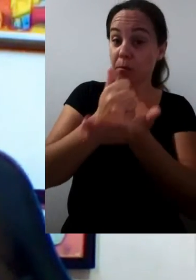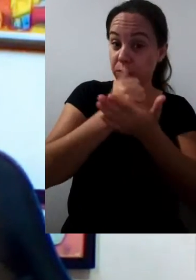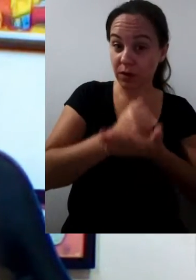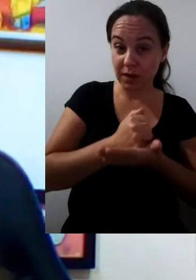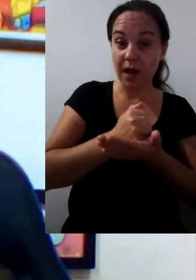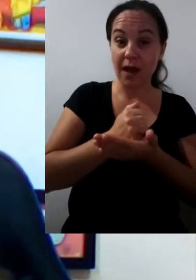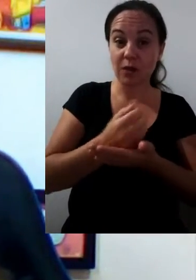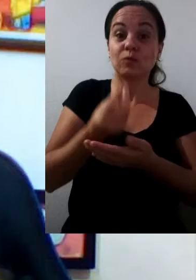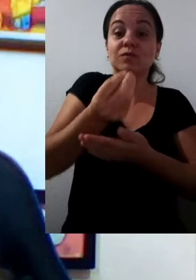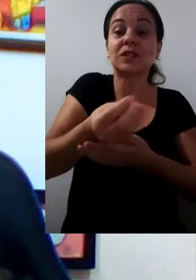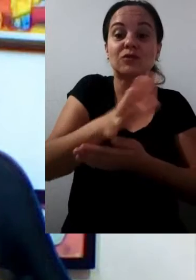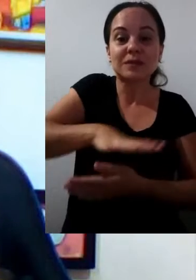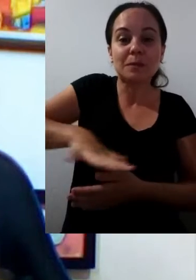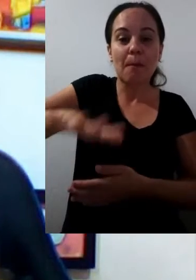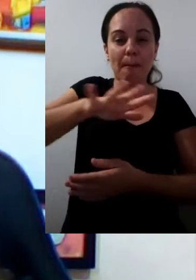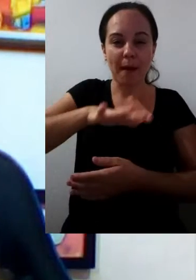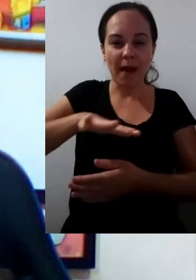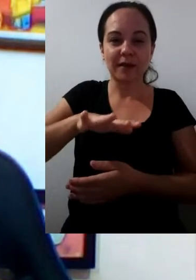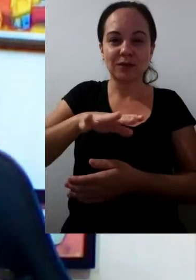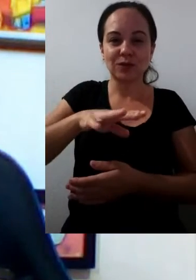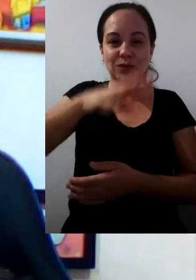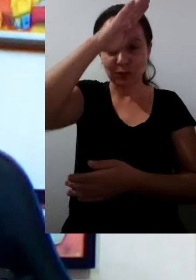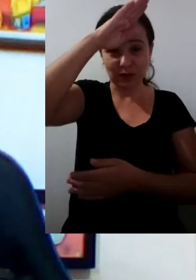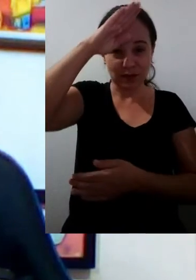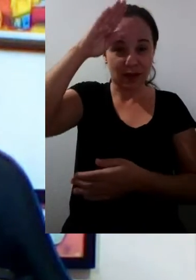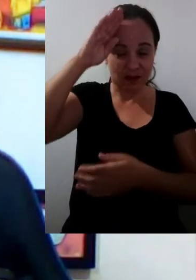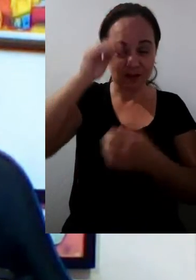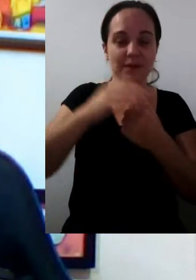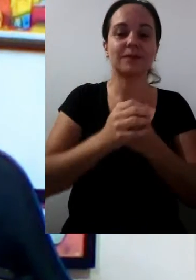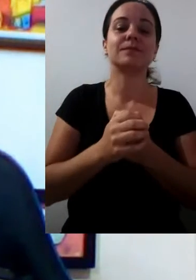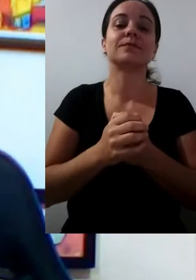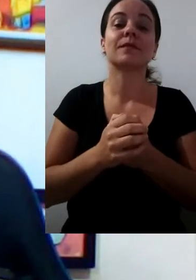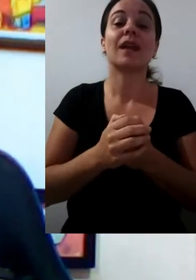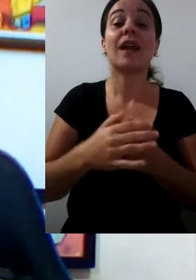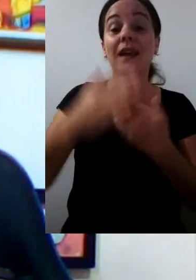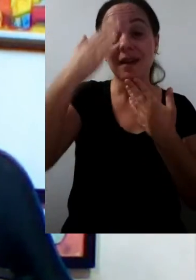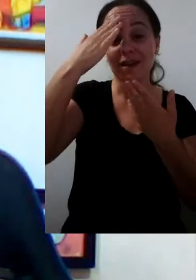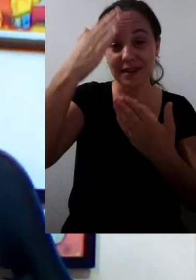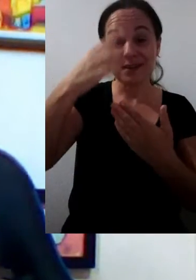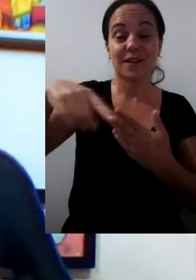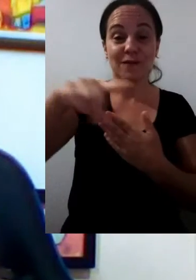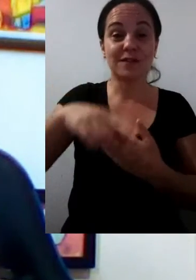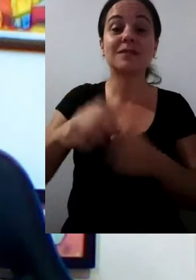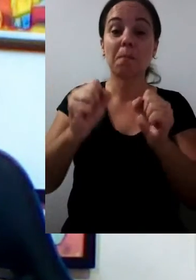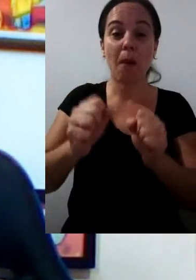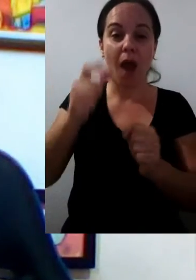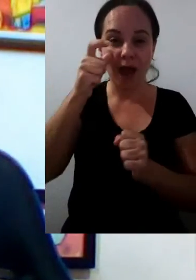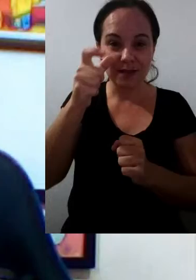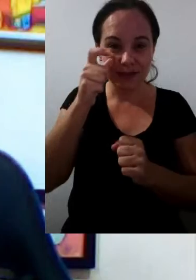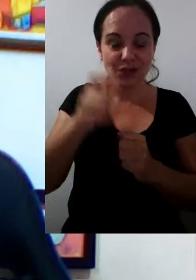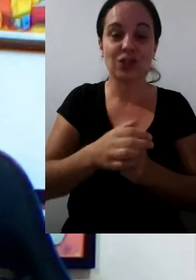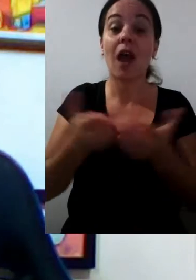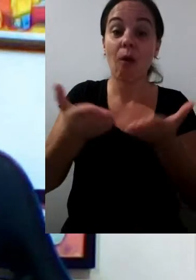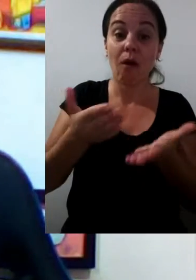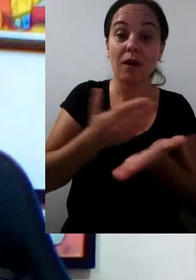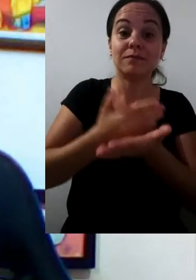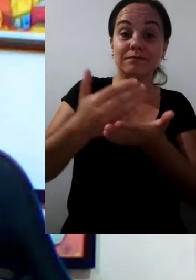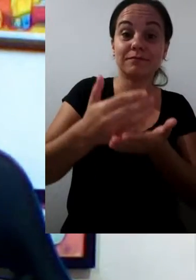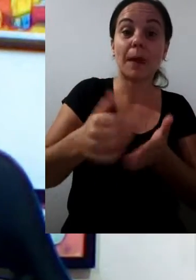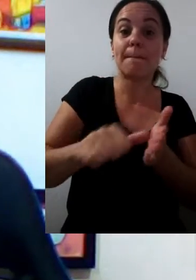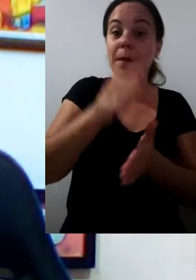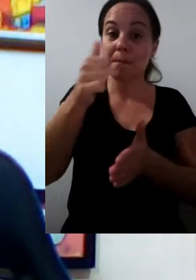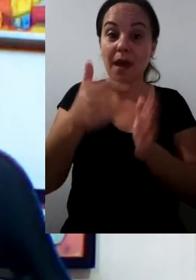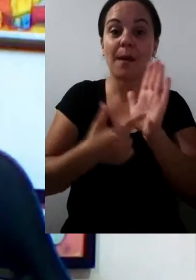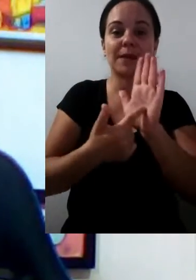atuarem com o desenvolvimento destes trabalhos. E agradecendo a todos que puderem assistir. Assista agora a uma das apresentações, e as demais podem